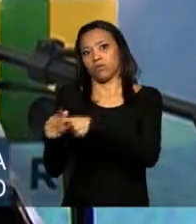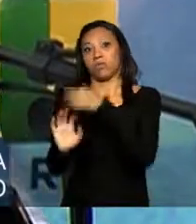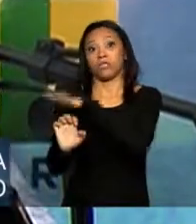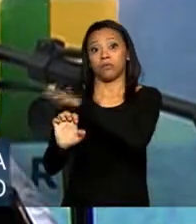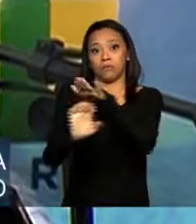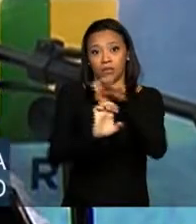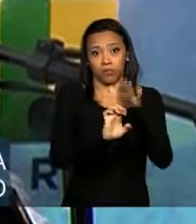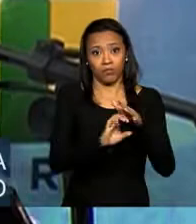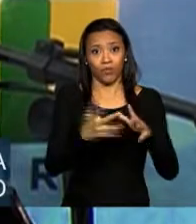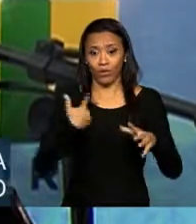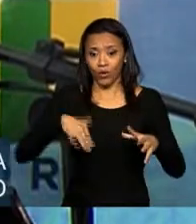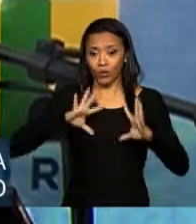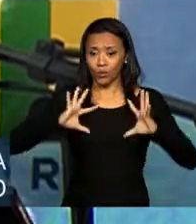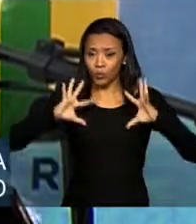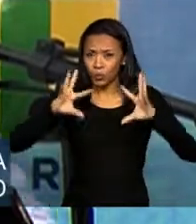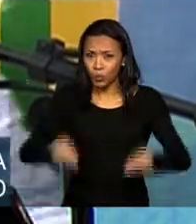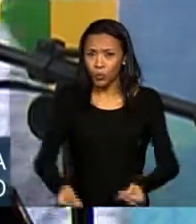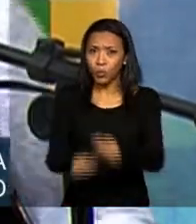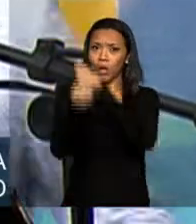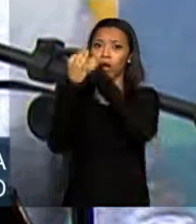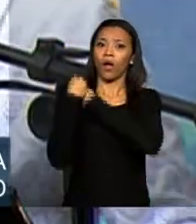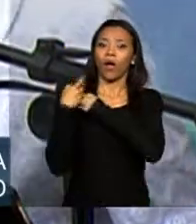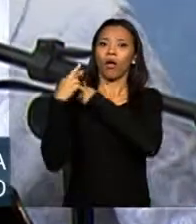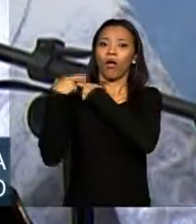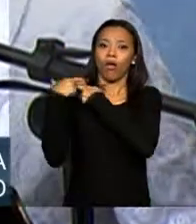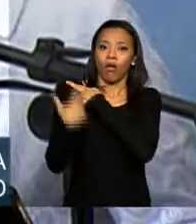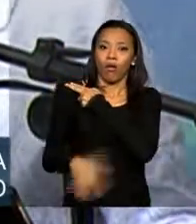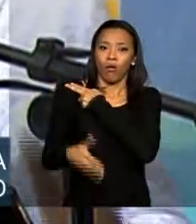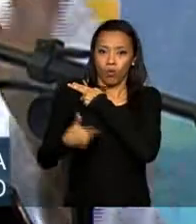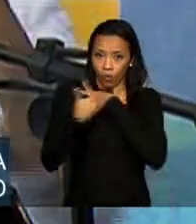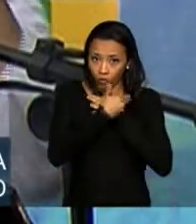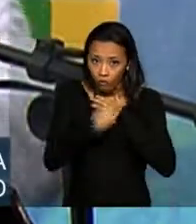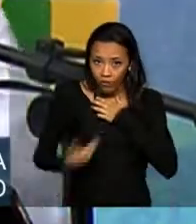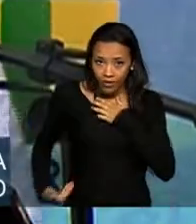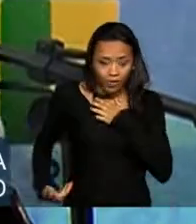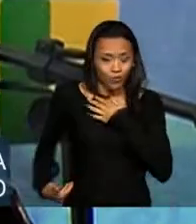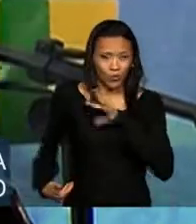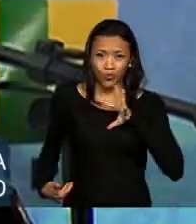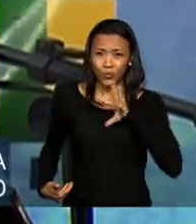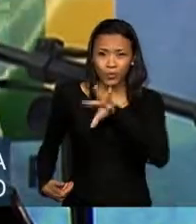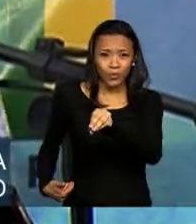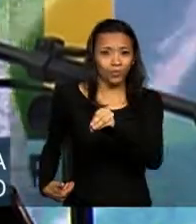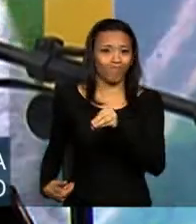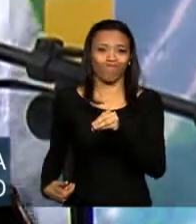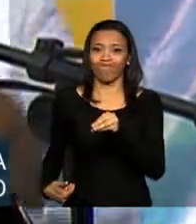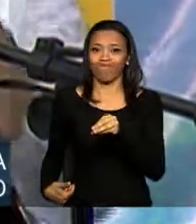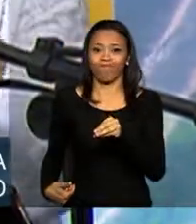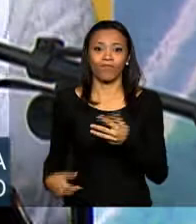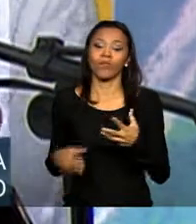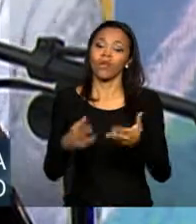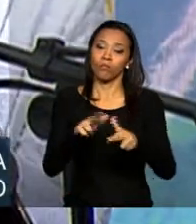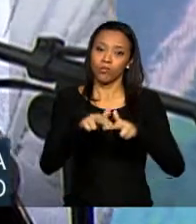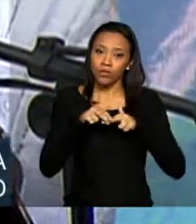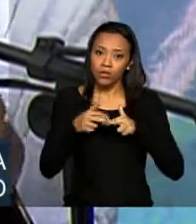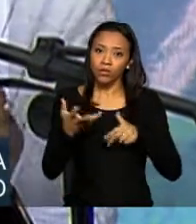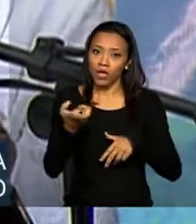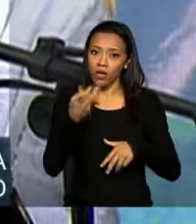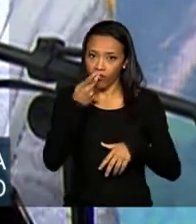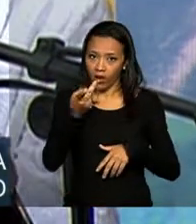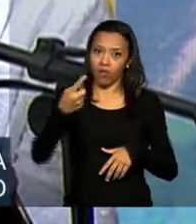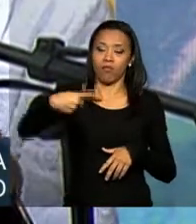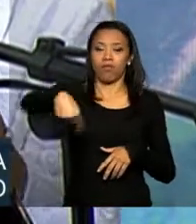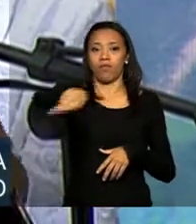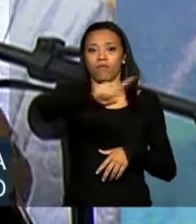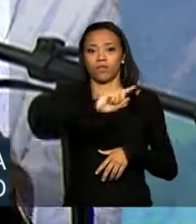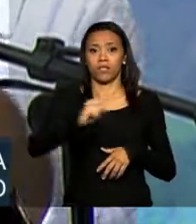Como assumir E aí E daí Porque eu quero dizer para vocês e esse